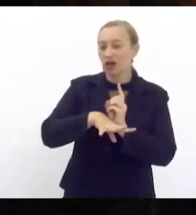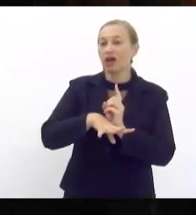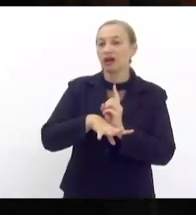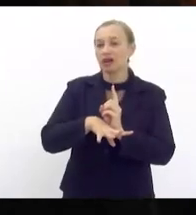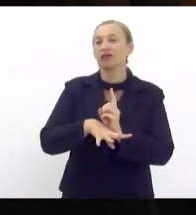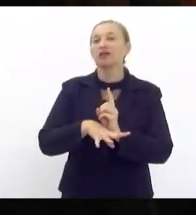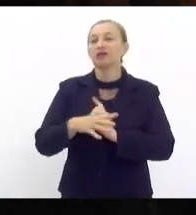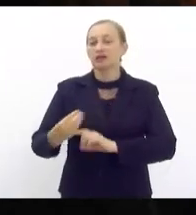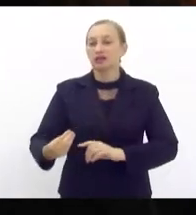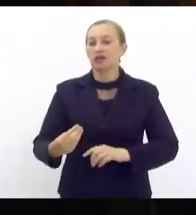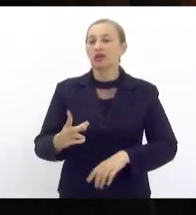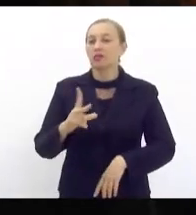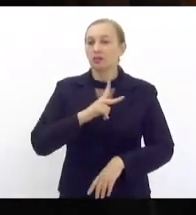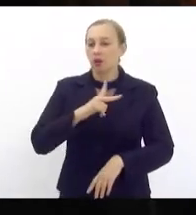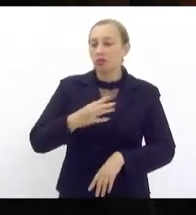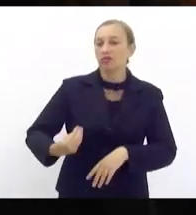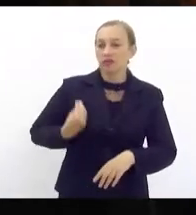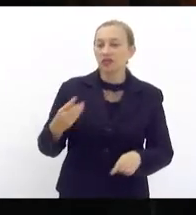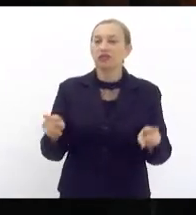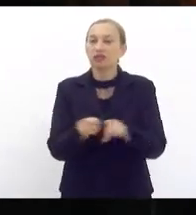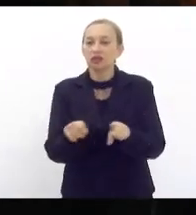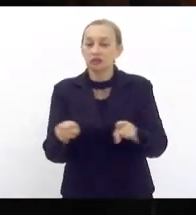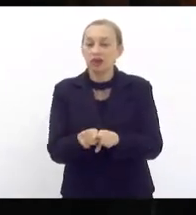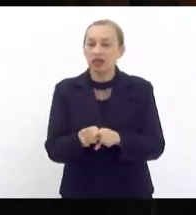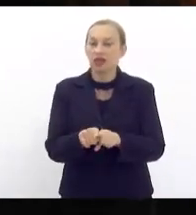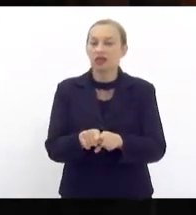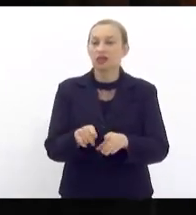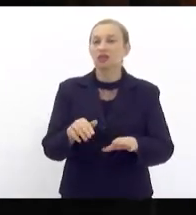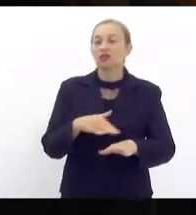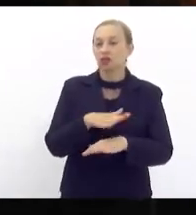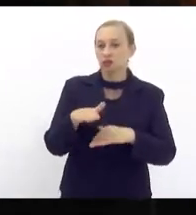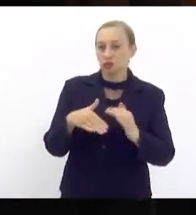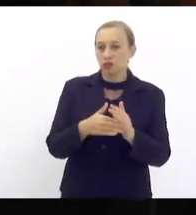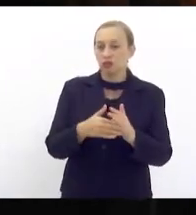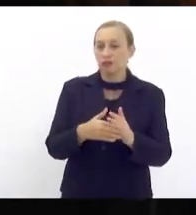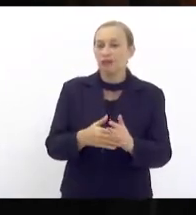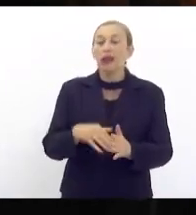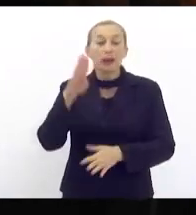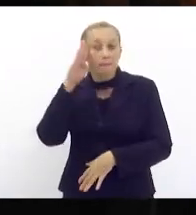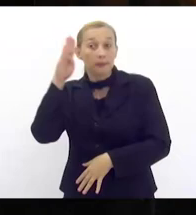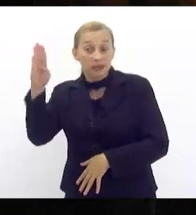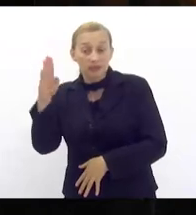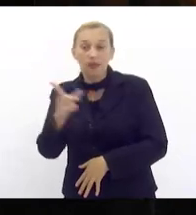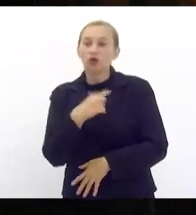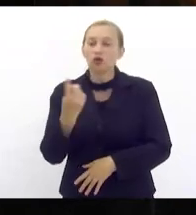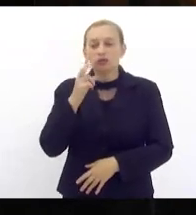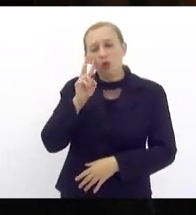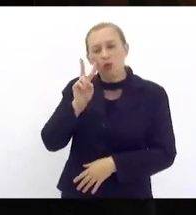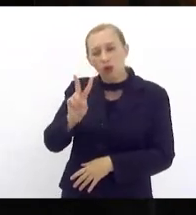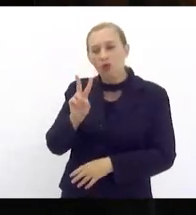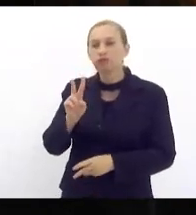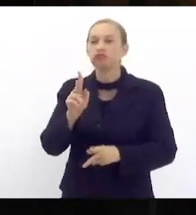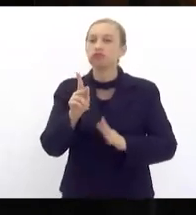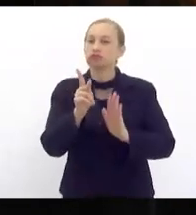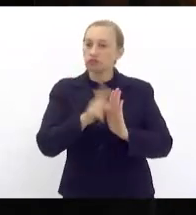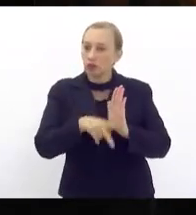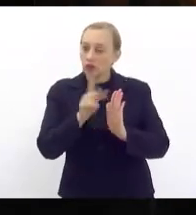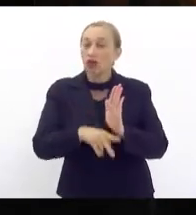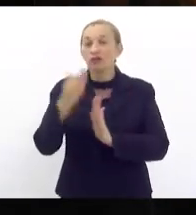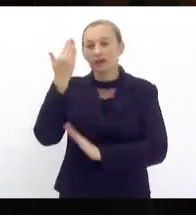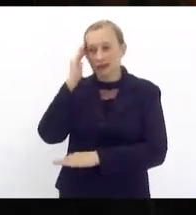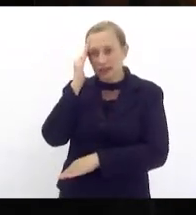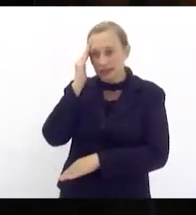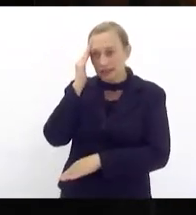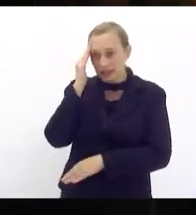própria vida seja da vida daqueles que o cercam então é fundamental que a gente possa olhar esse projeto e entender